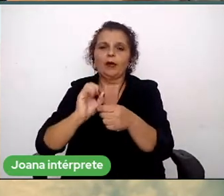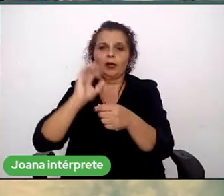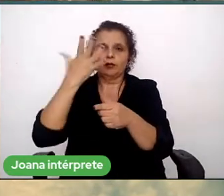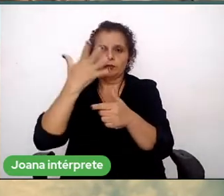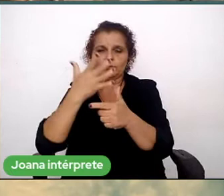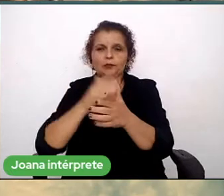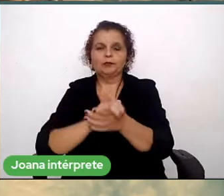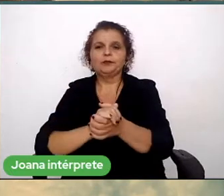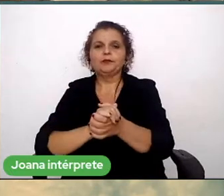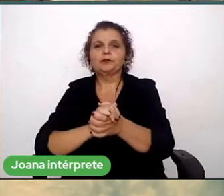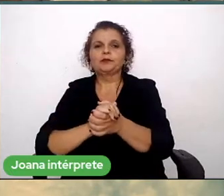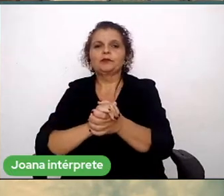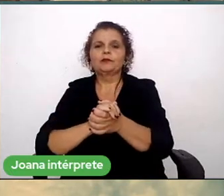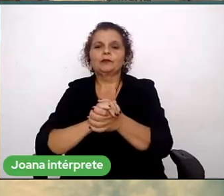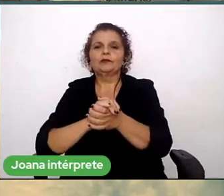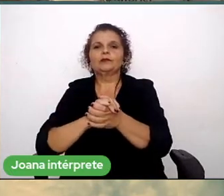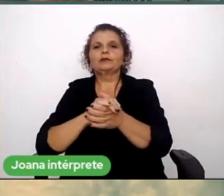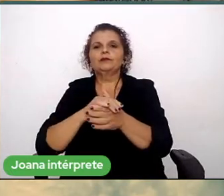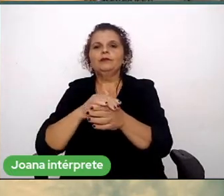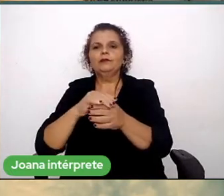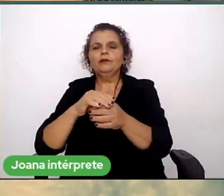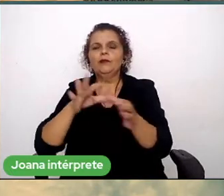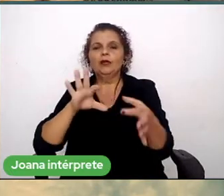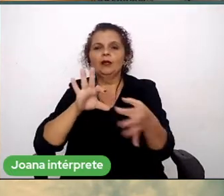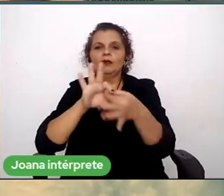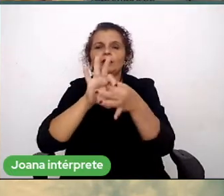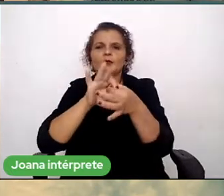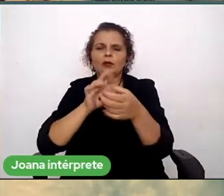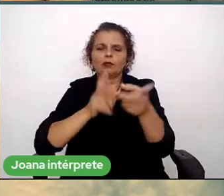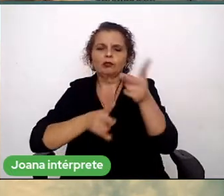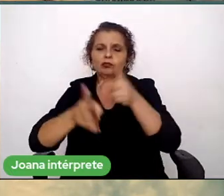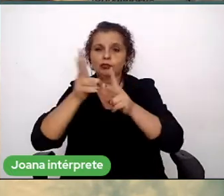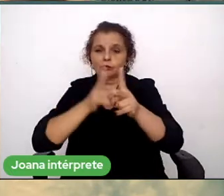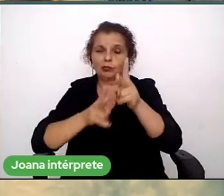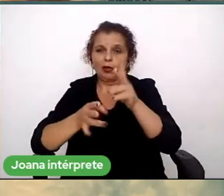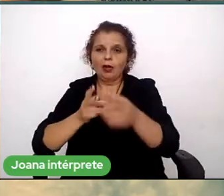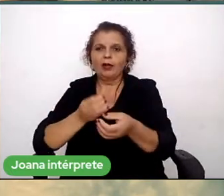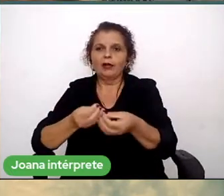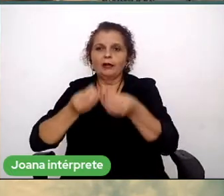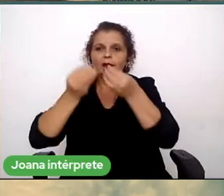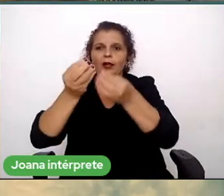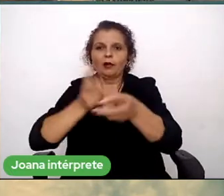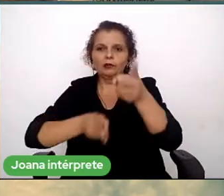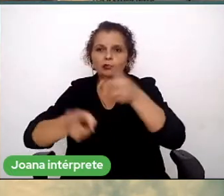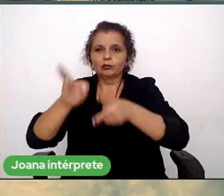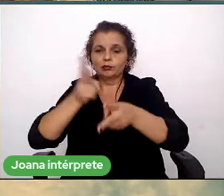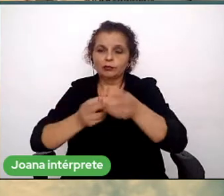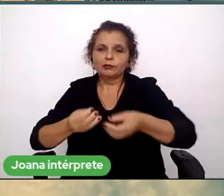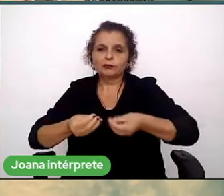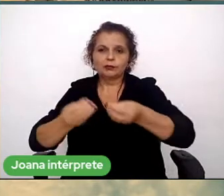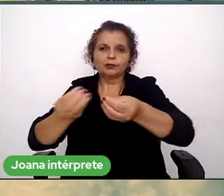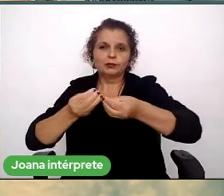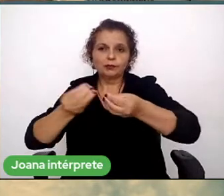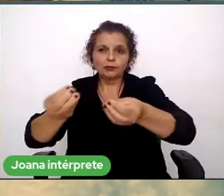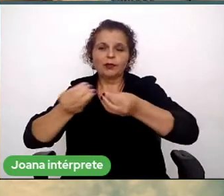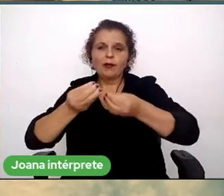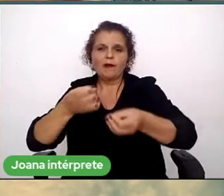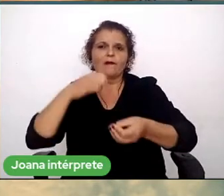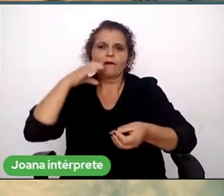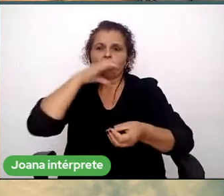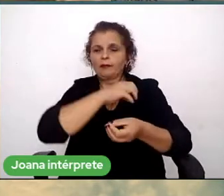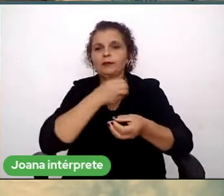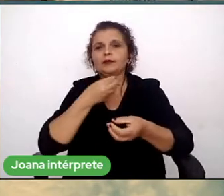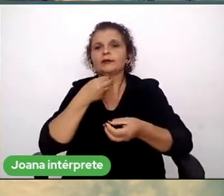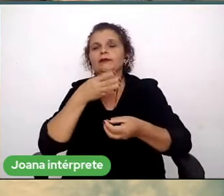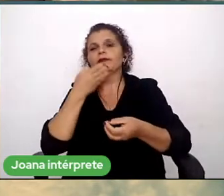a no outro quadrante integração contínua entrega continuar algumas práticas para deixar cada vez mais rápido entrega de soft tá